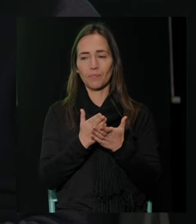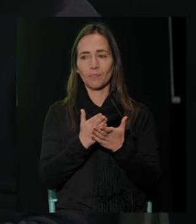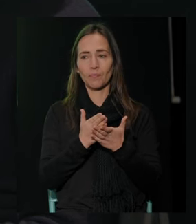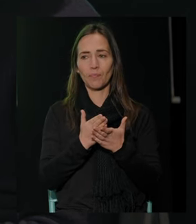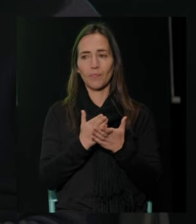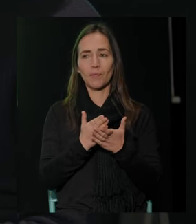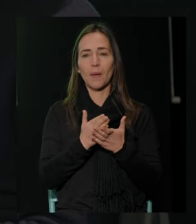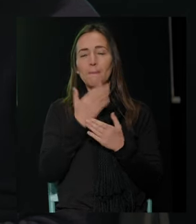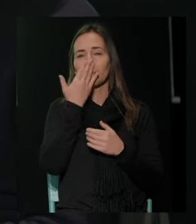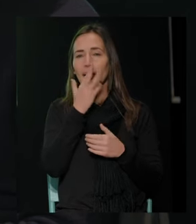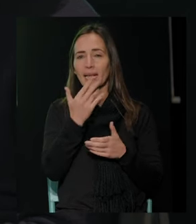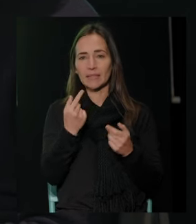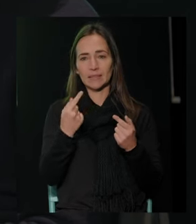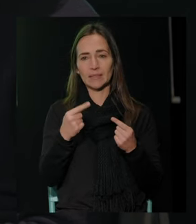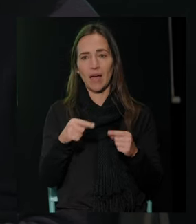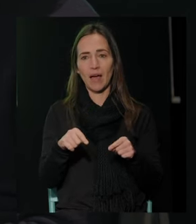há uma espécie